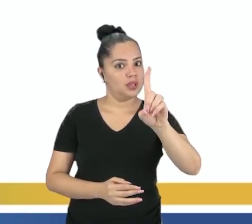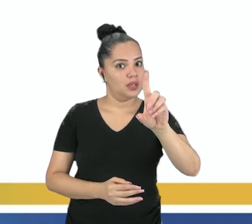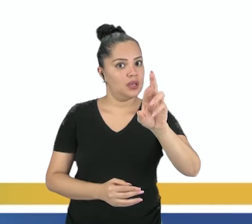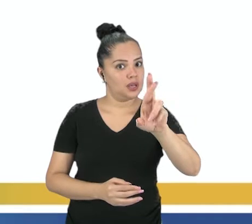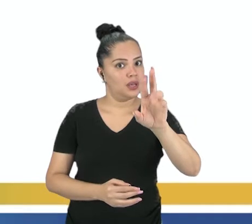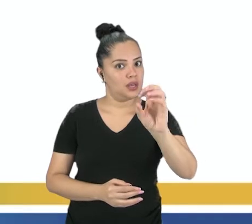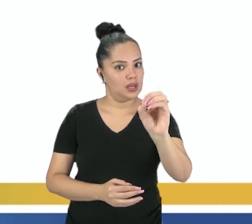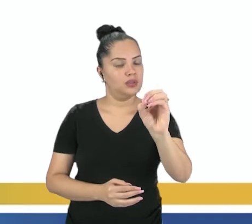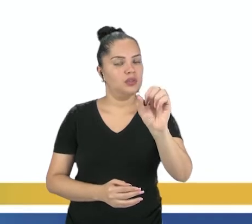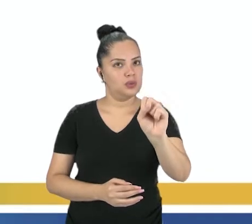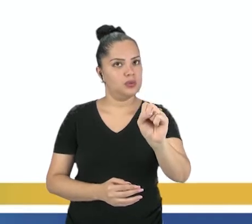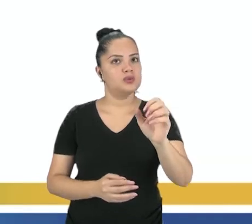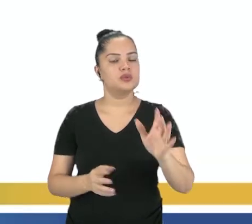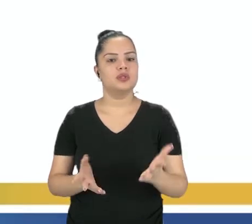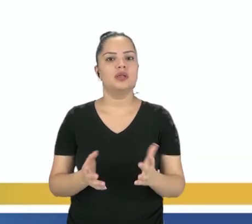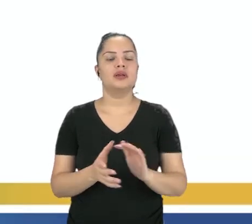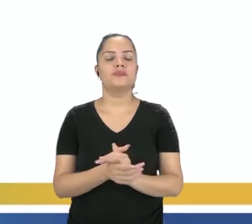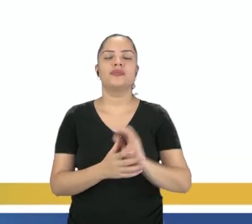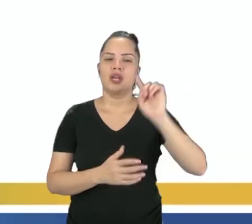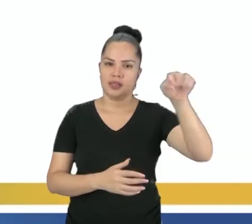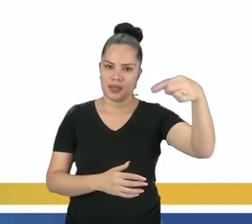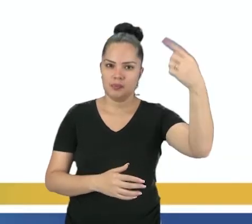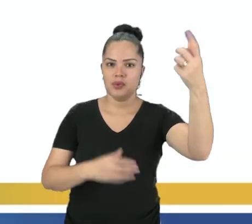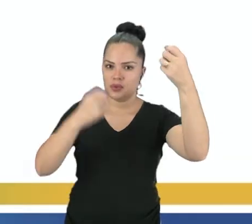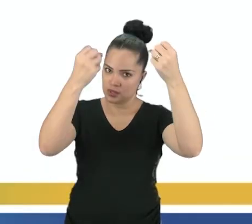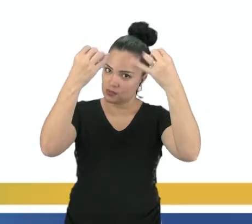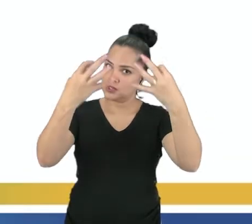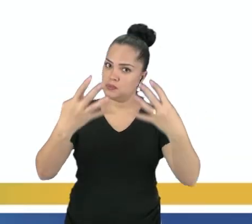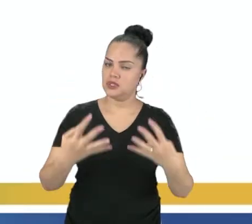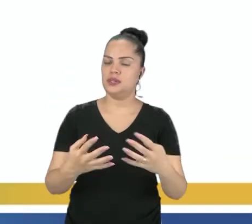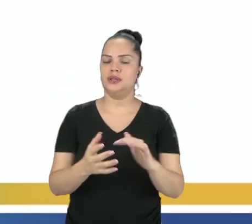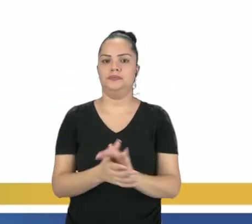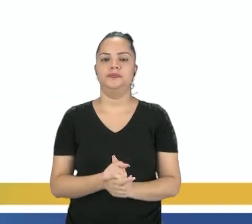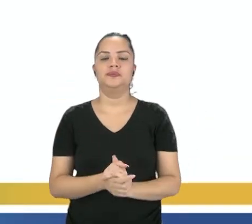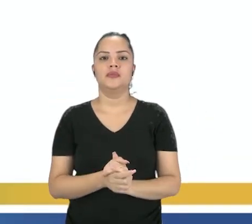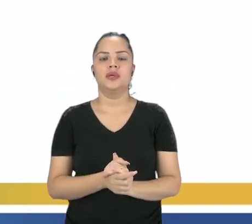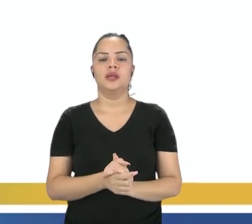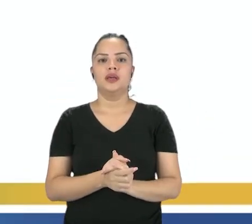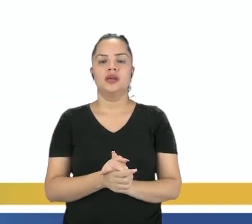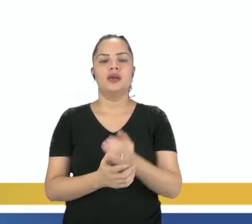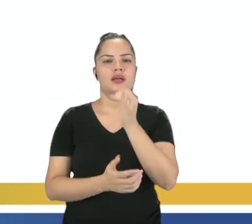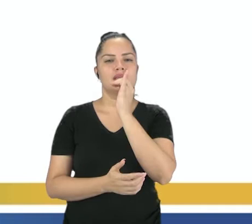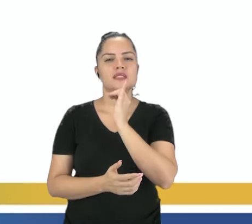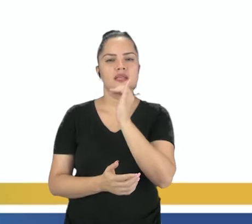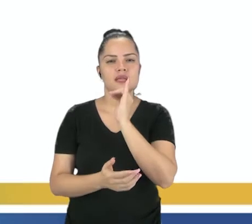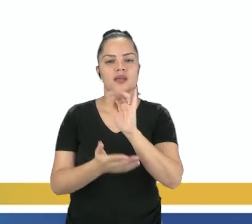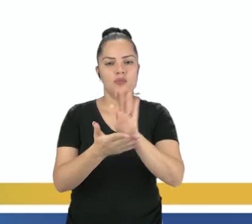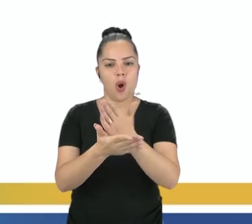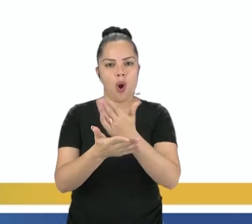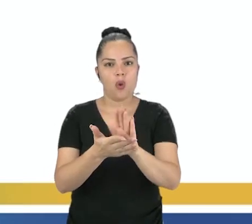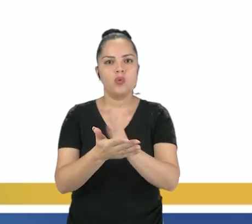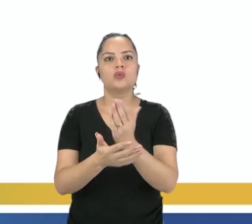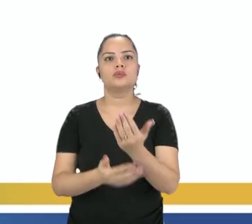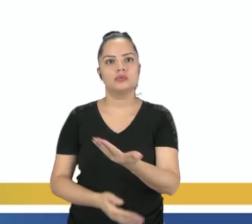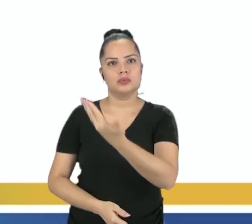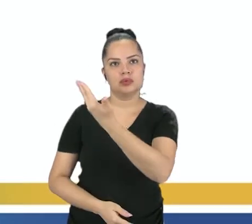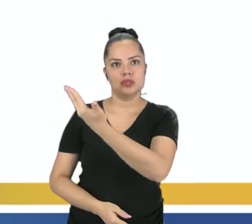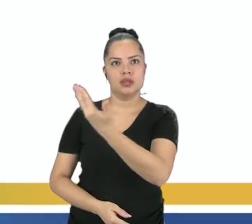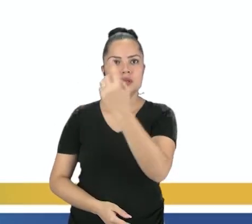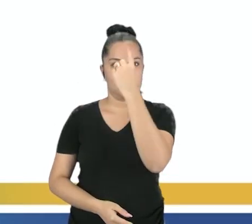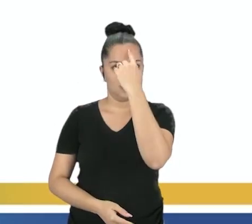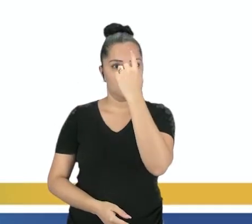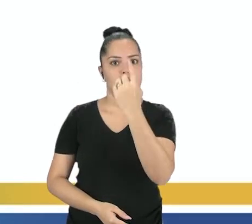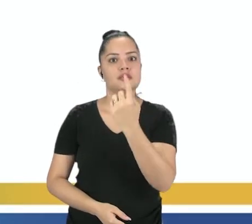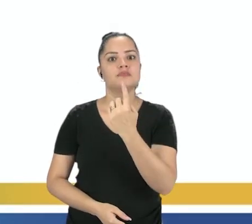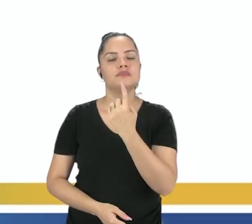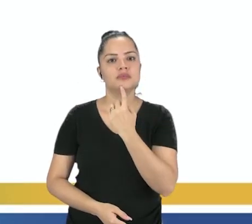de revolução, mas isso aí fica mais lá para frente. Então, alguns exemplos de poliedros, pessoal, nós temos aqui